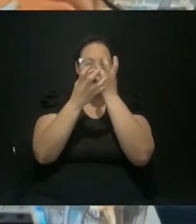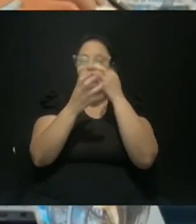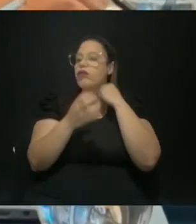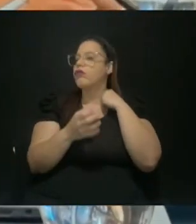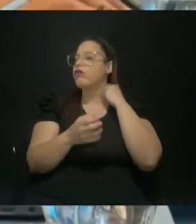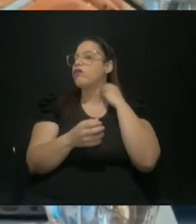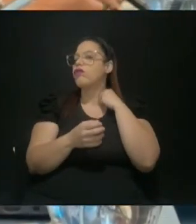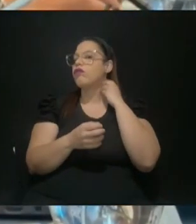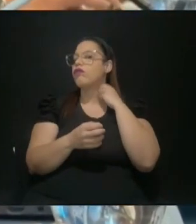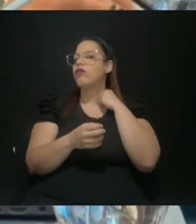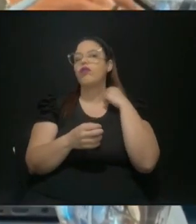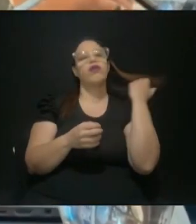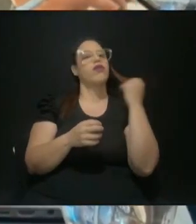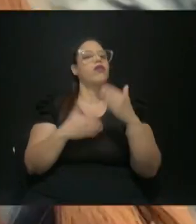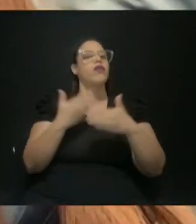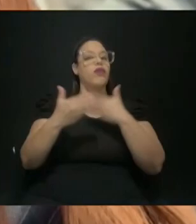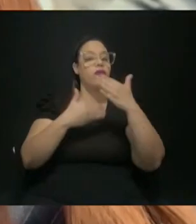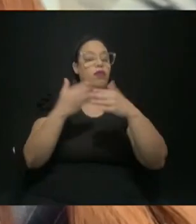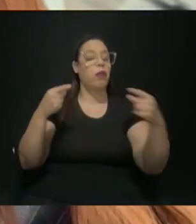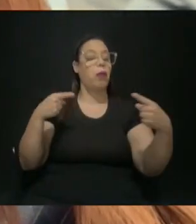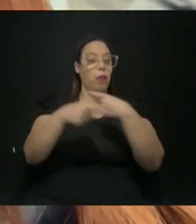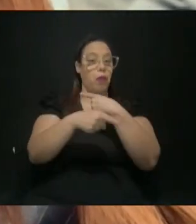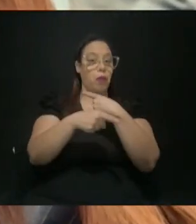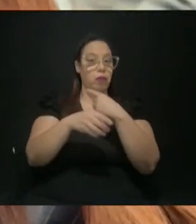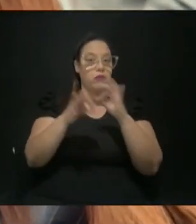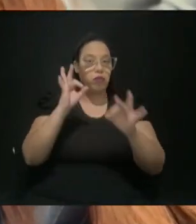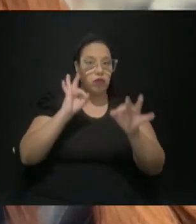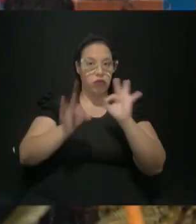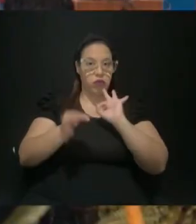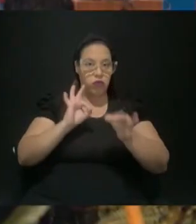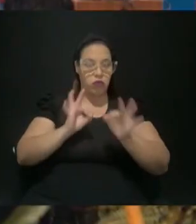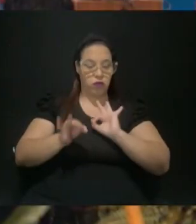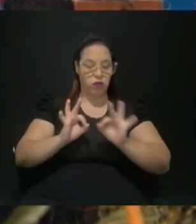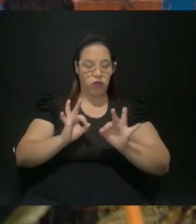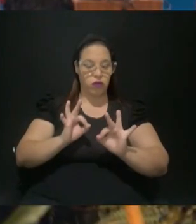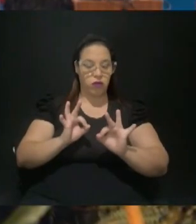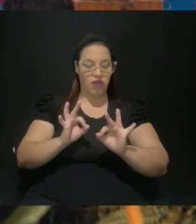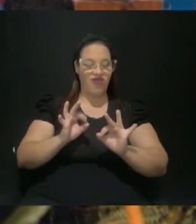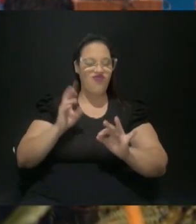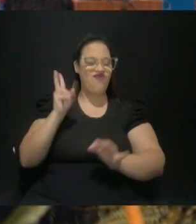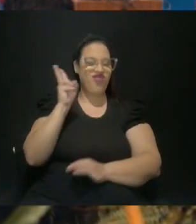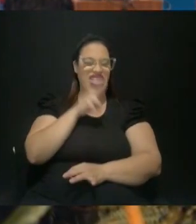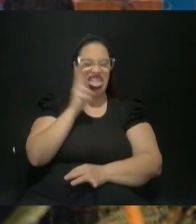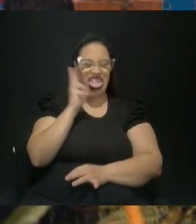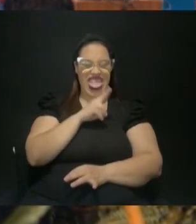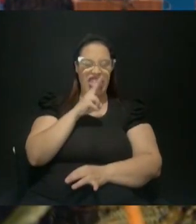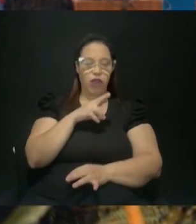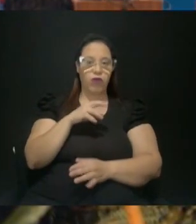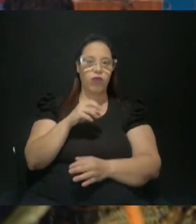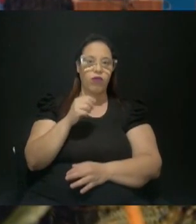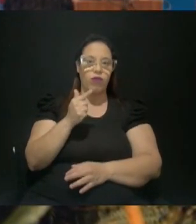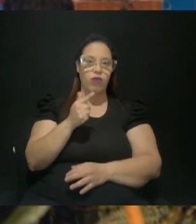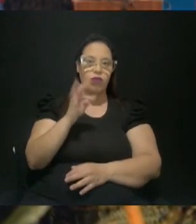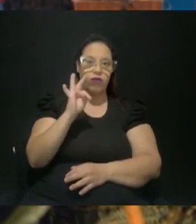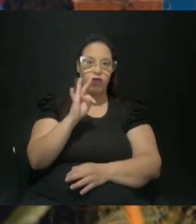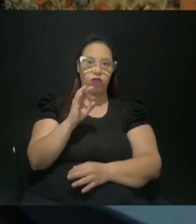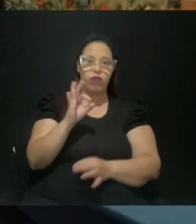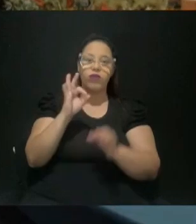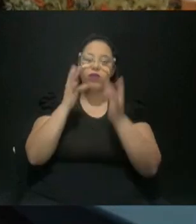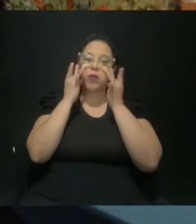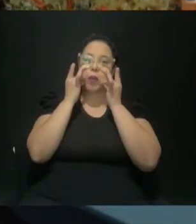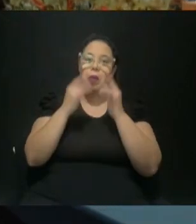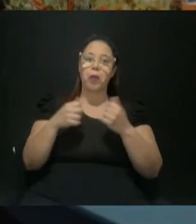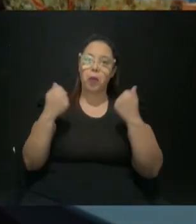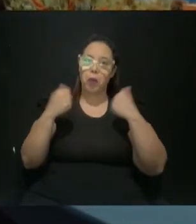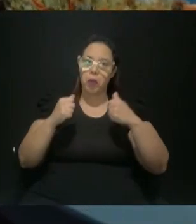são ações de combate às desigualdades diante de situações emergenciais. O GT também destacou a necessidade de estratégias